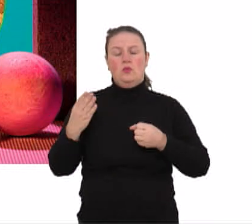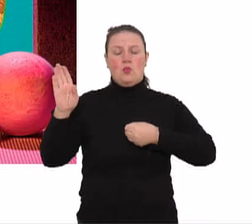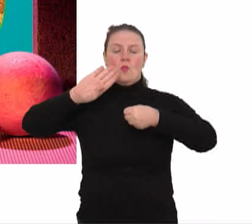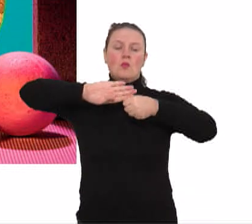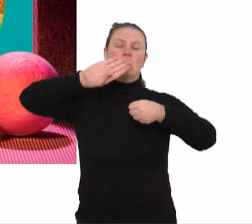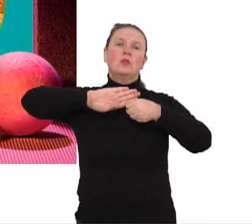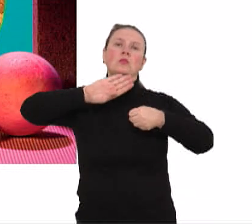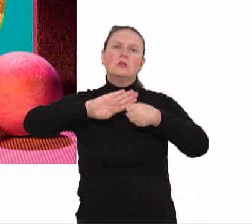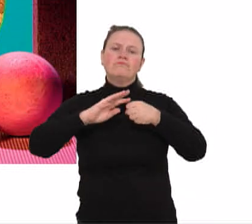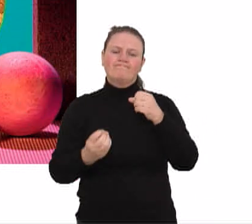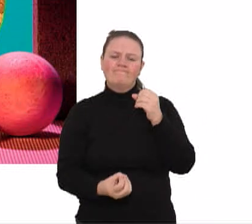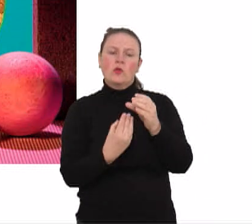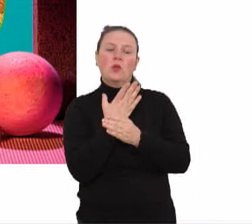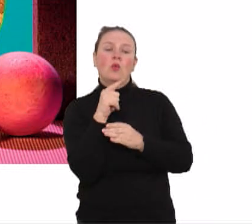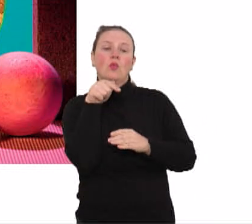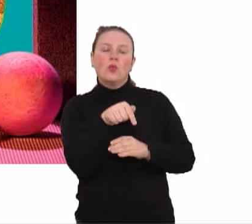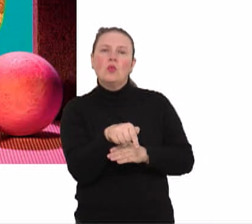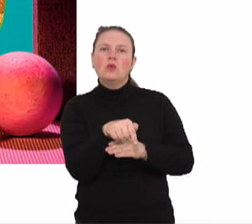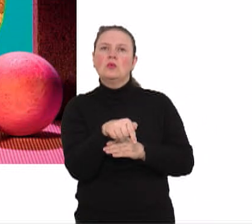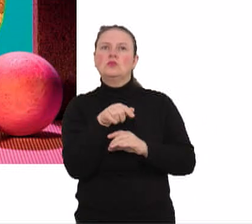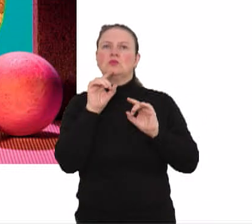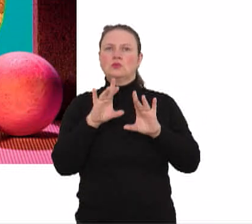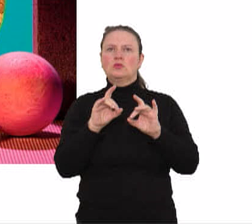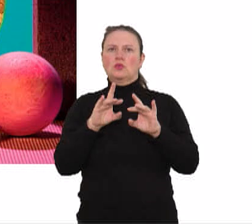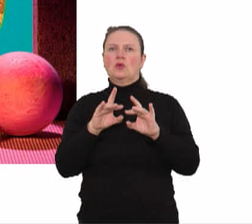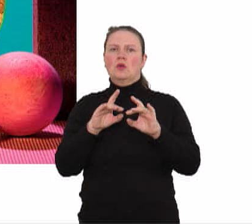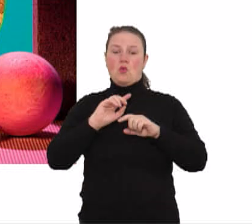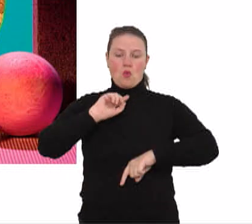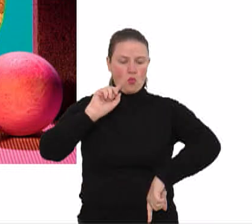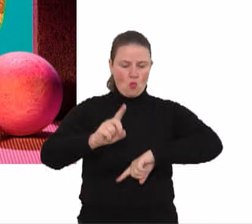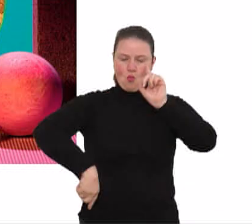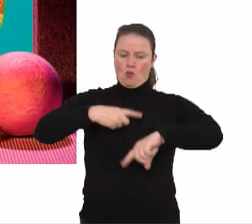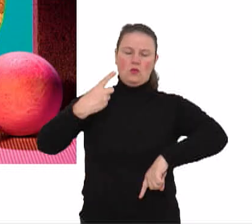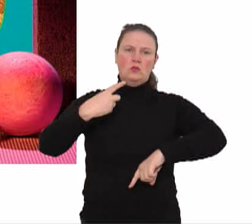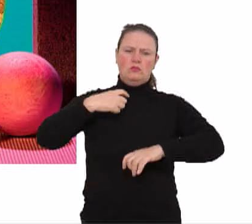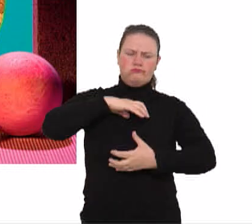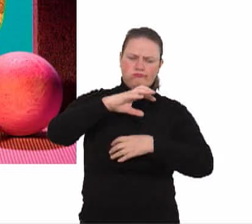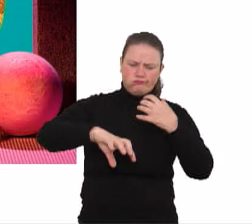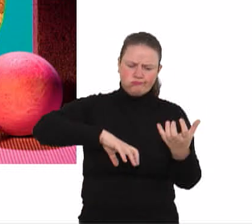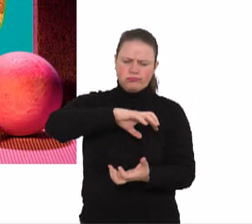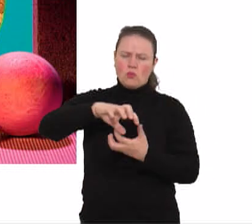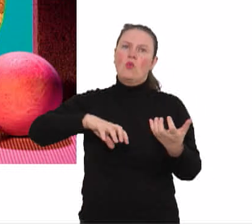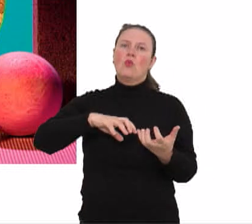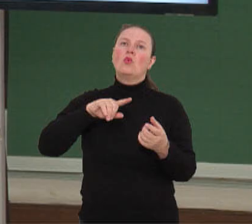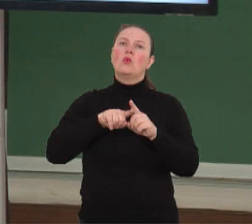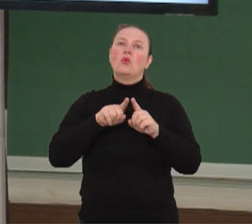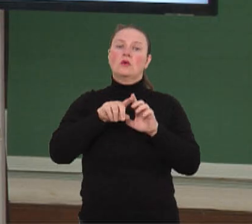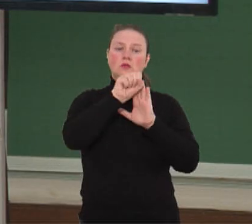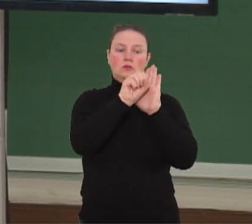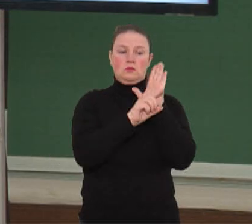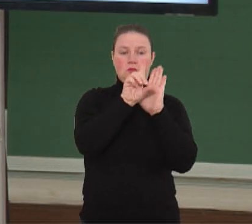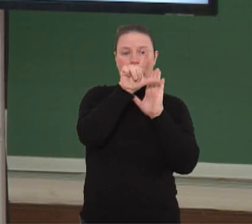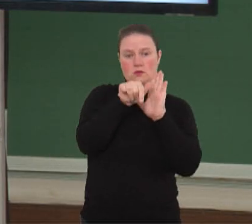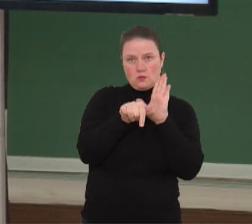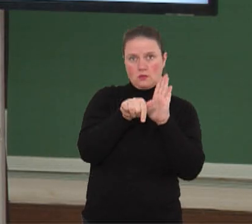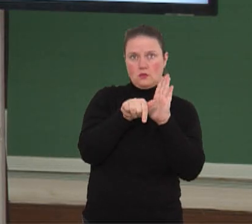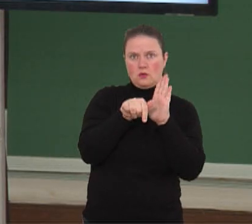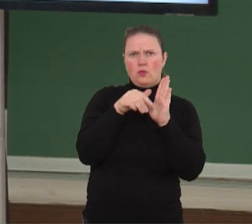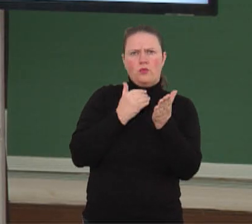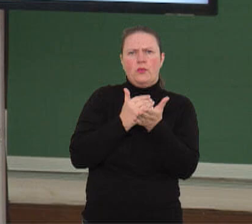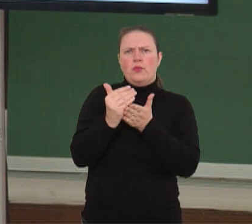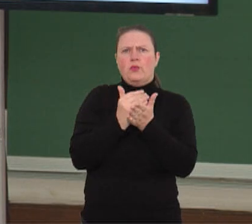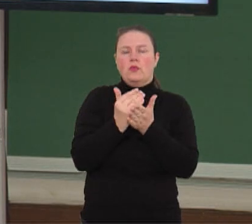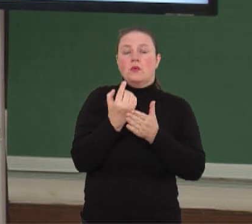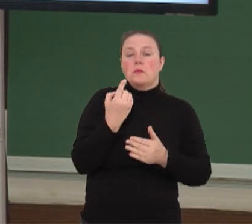astronomia e astrologia só romperam após a Revolução Científica do século XVII, ou seja, a partir